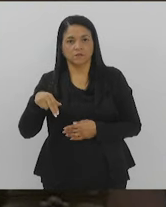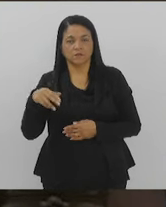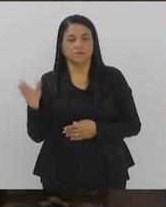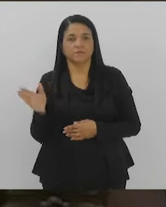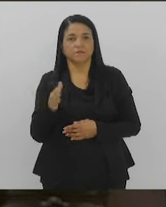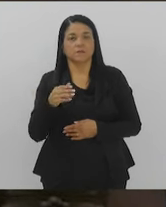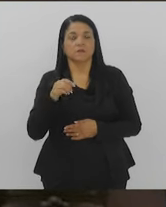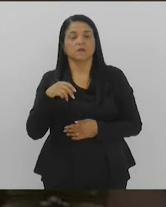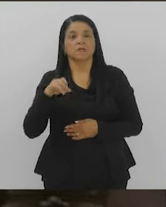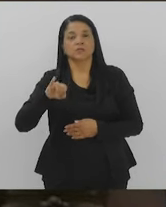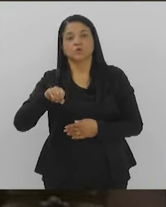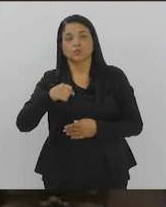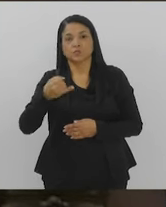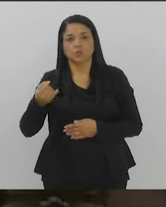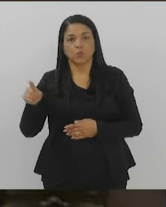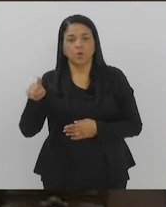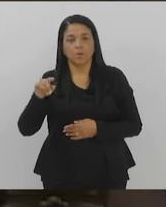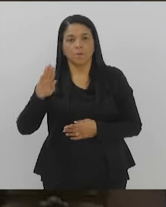Batista Cruz,